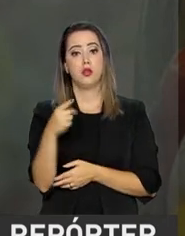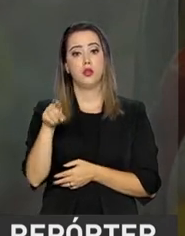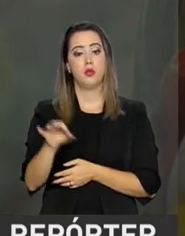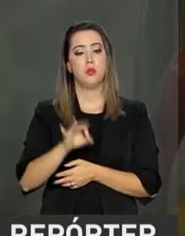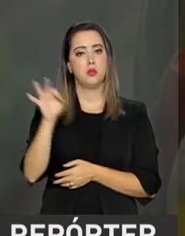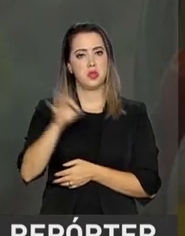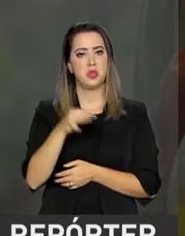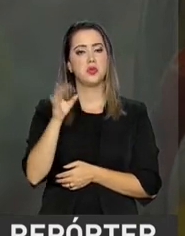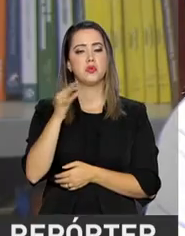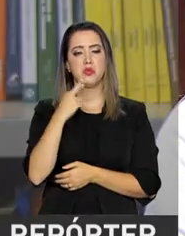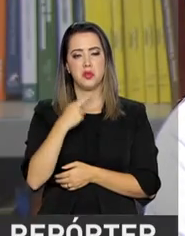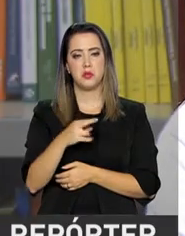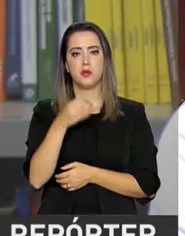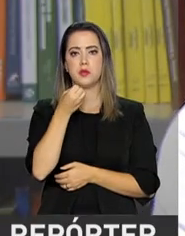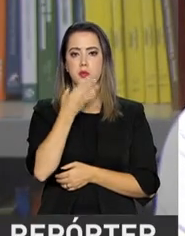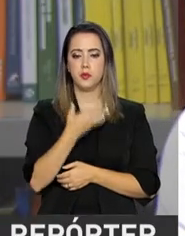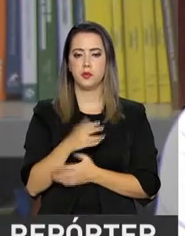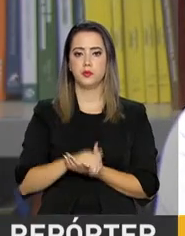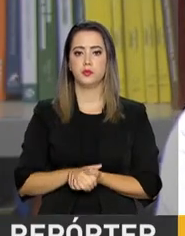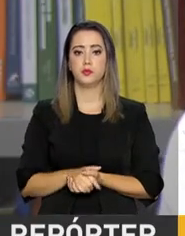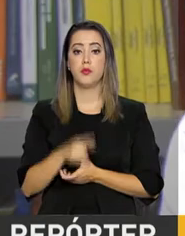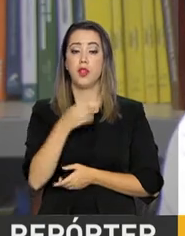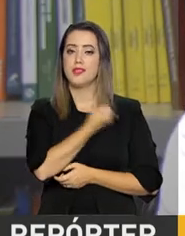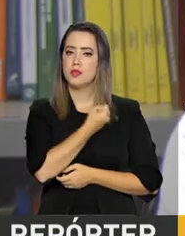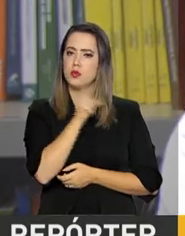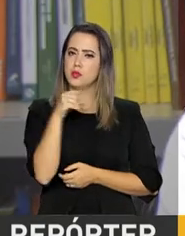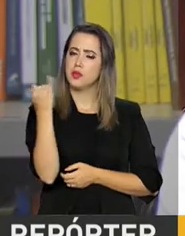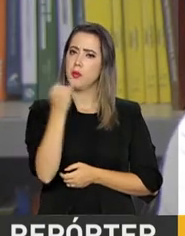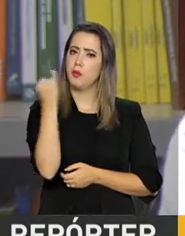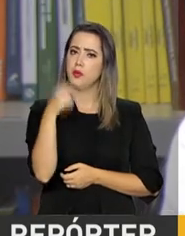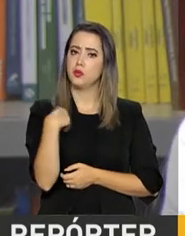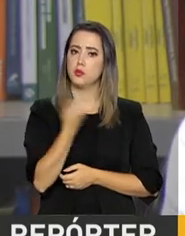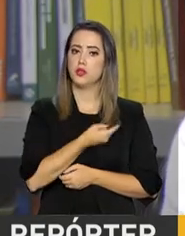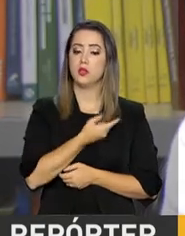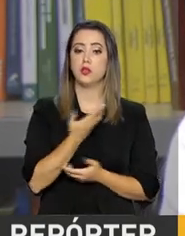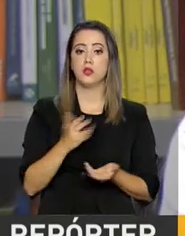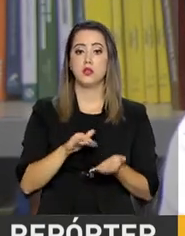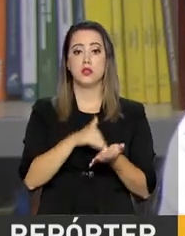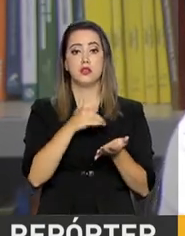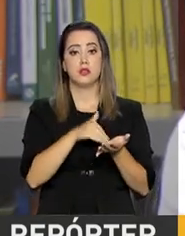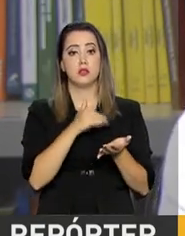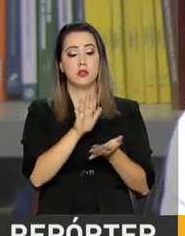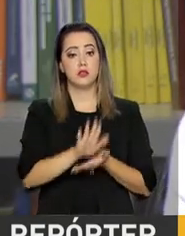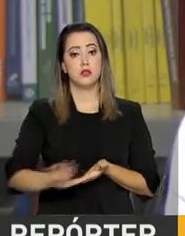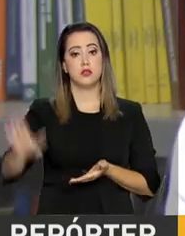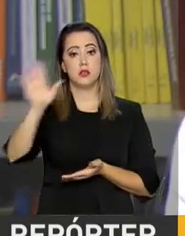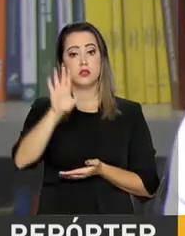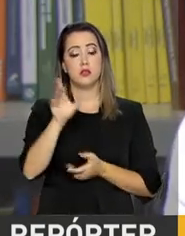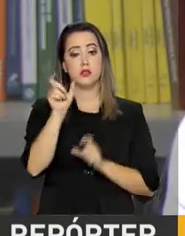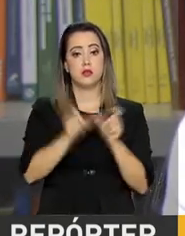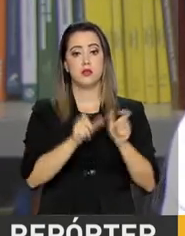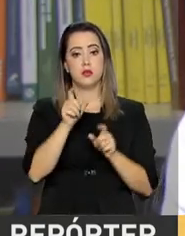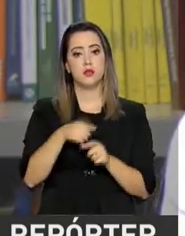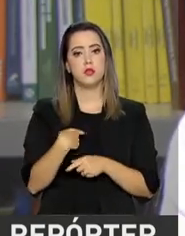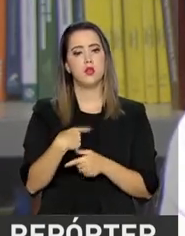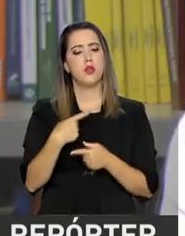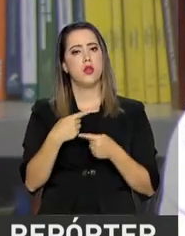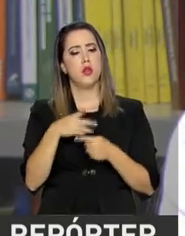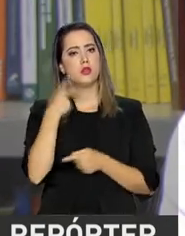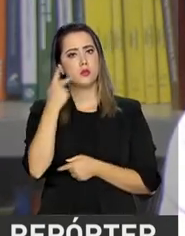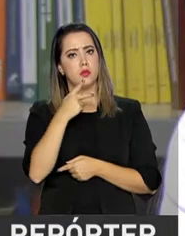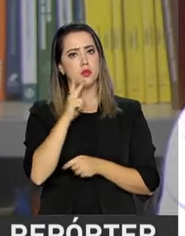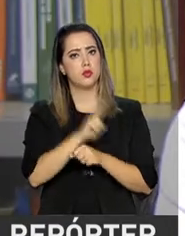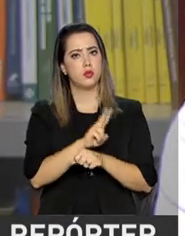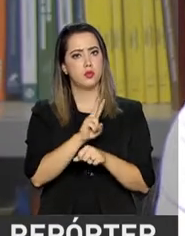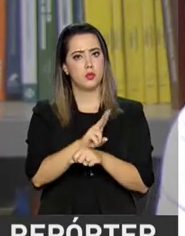foram solucionados. Esses dados eles são essenciais para que nós, da Secretaria Nacional do Consumidor, consigamos fazer as políticas de proteção